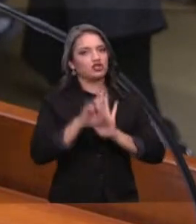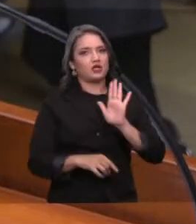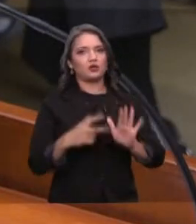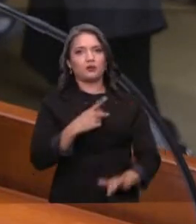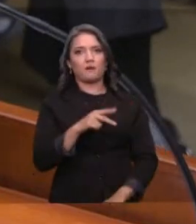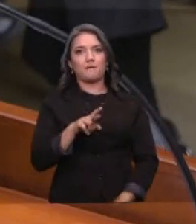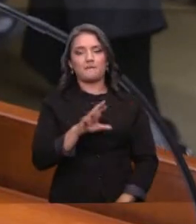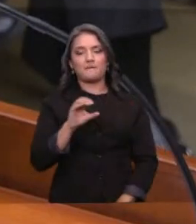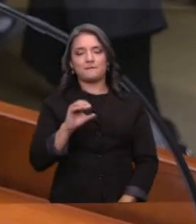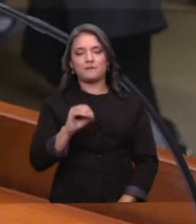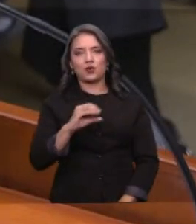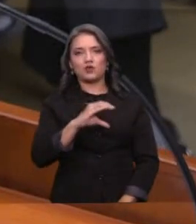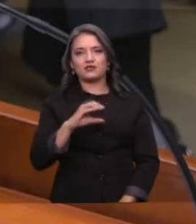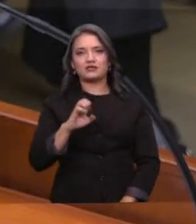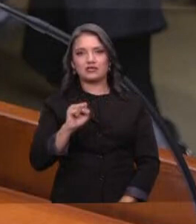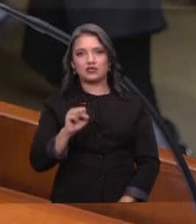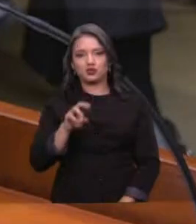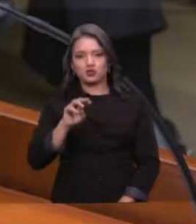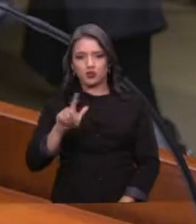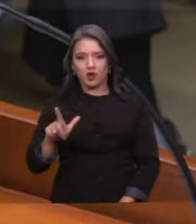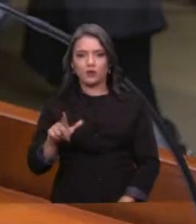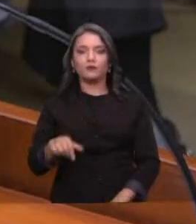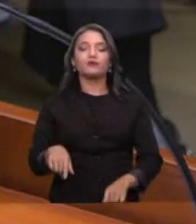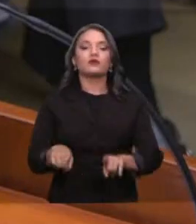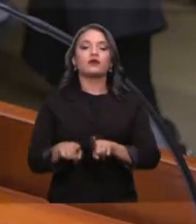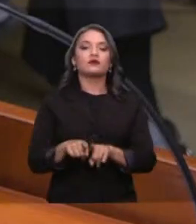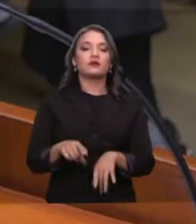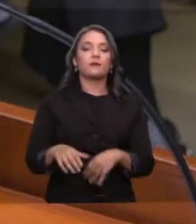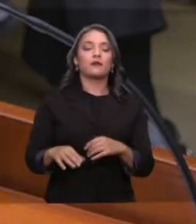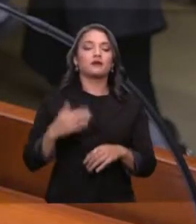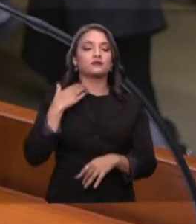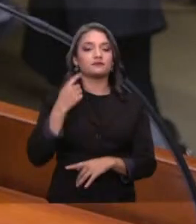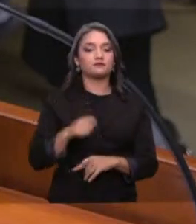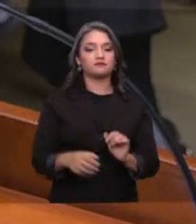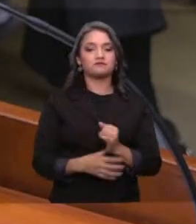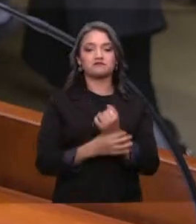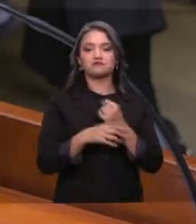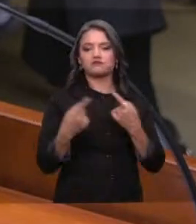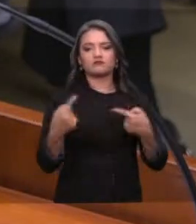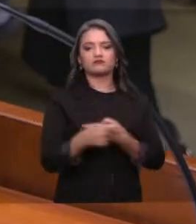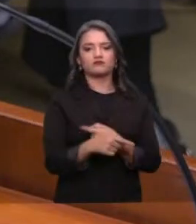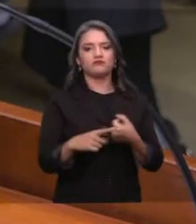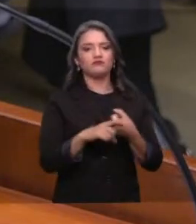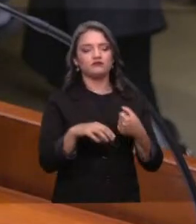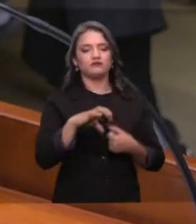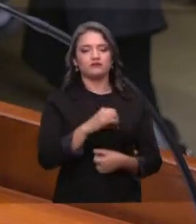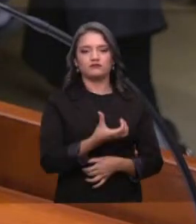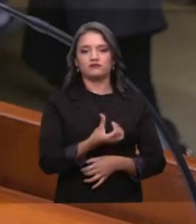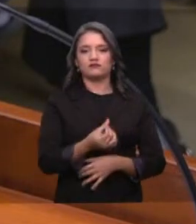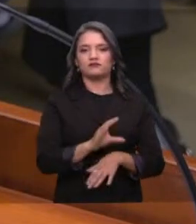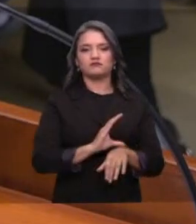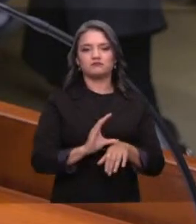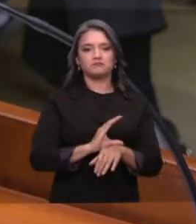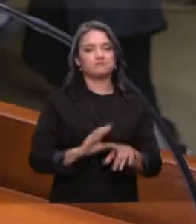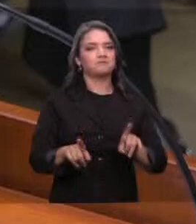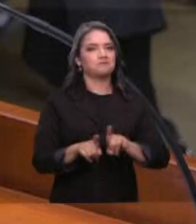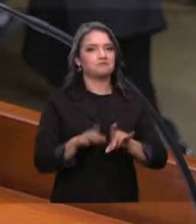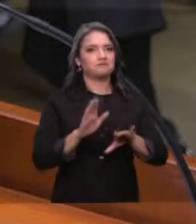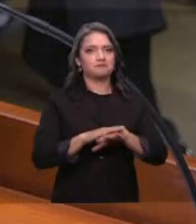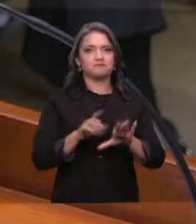mesma linha, o juiz das garantias também não vulnera o artigo 96 da Constituição, nem a autonomia federativa dos